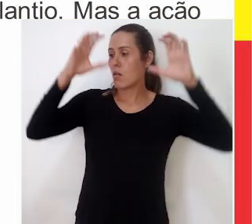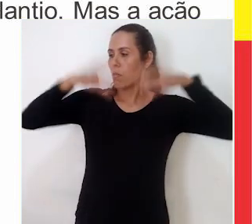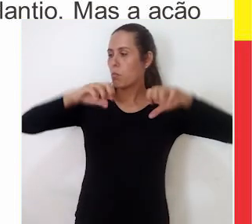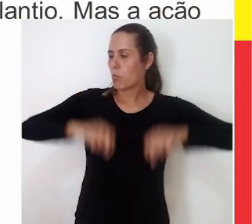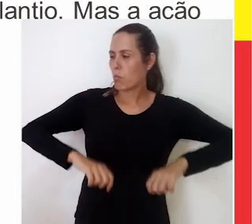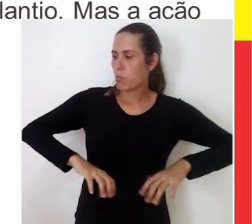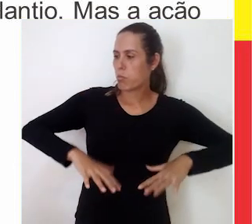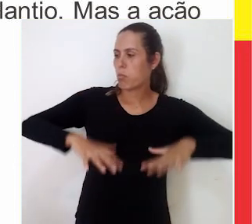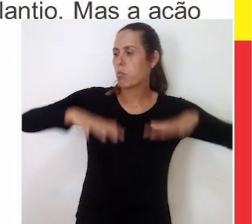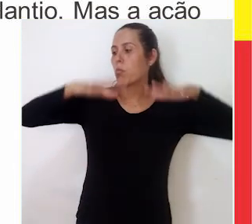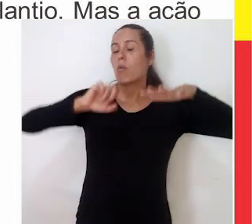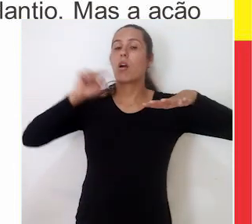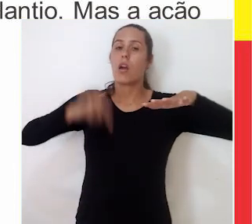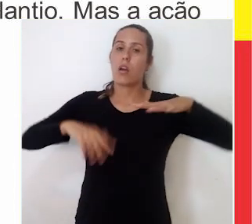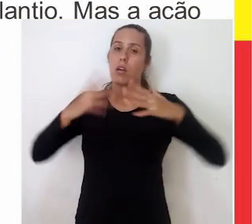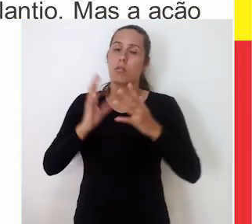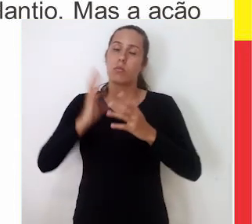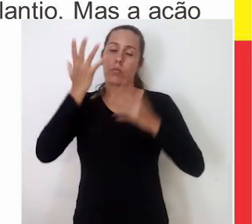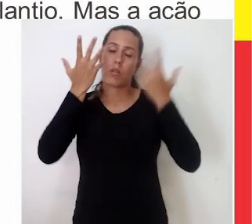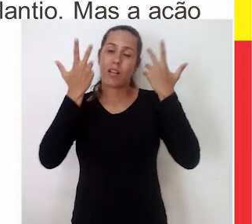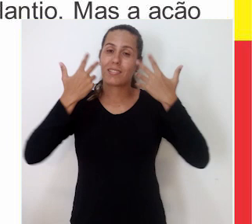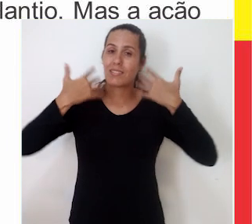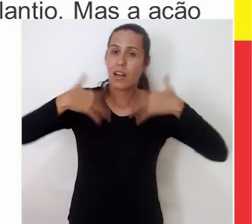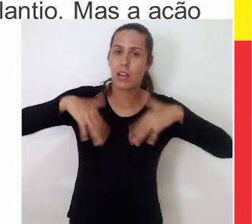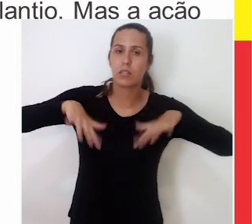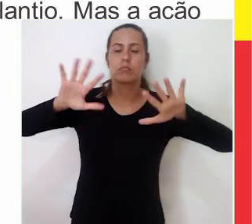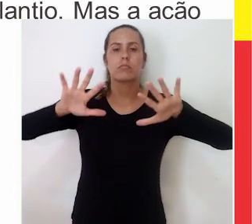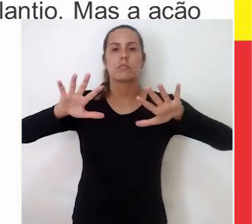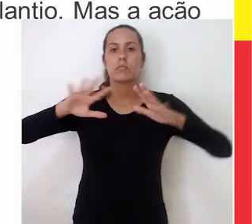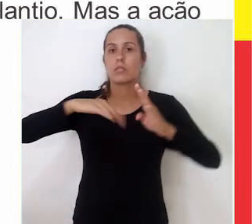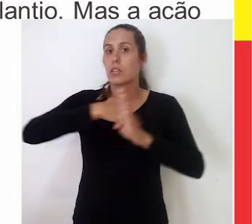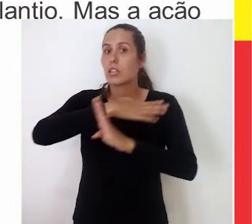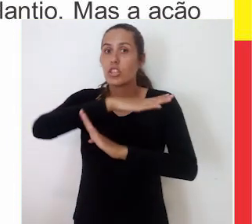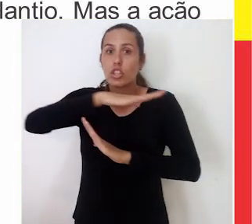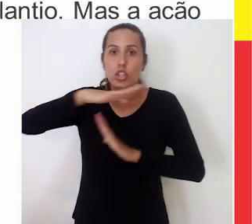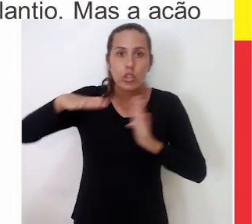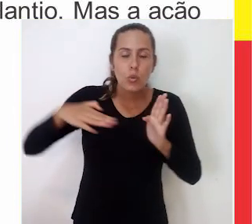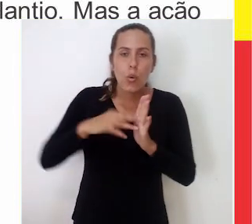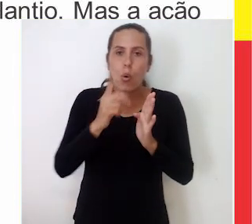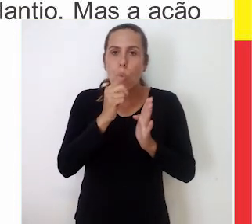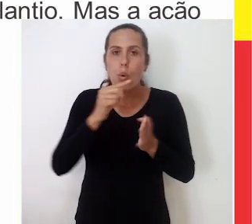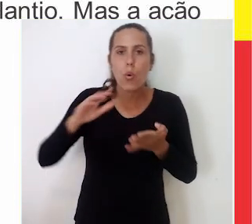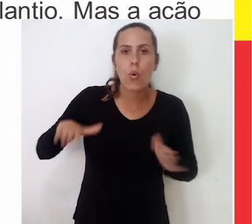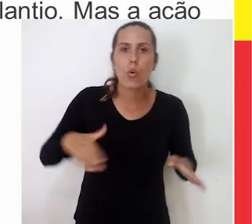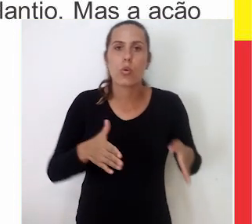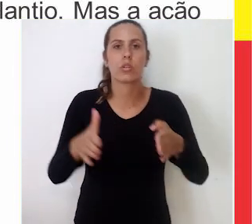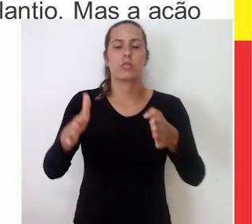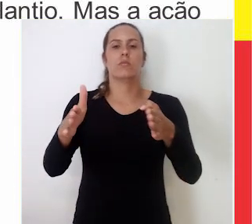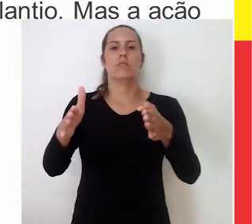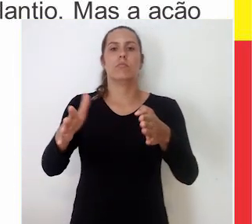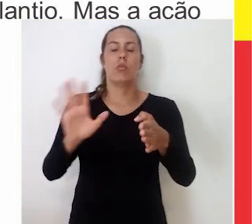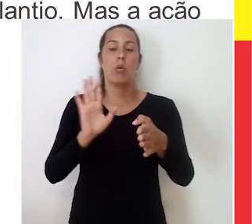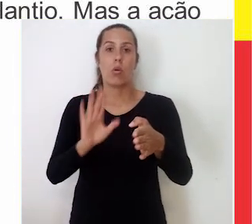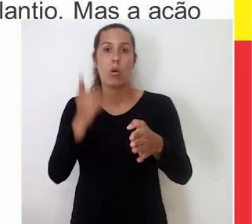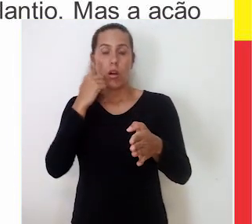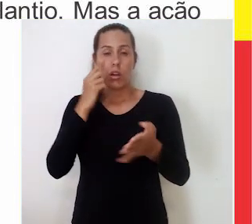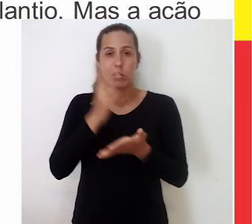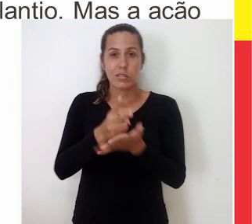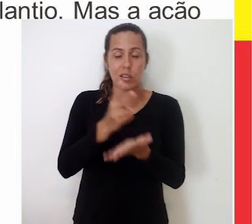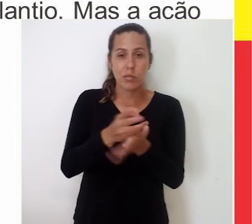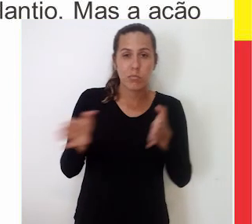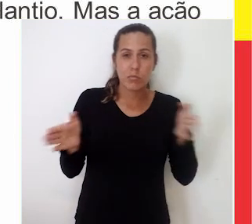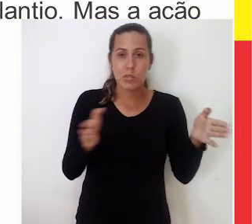fenômenos naturais que acontecem em todos os rios. Todo tempo, todo período, o rio